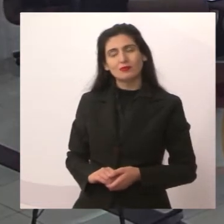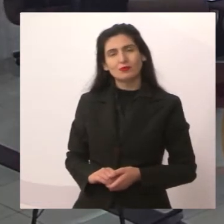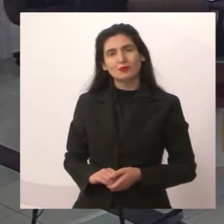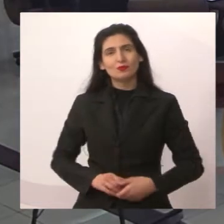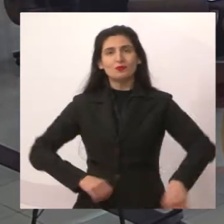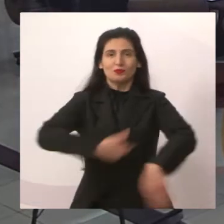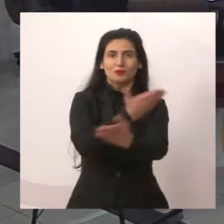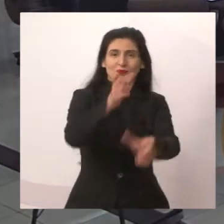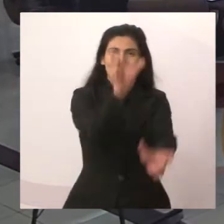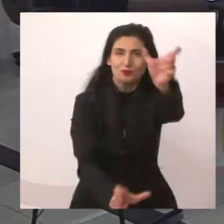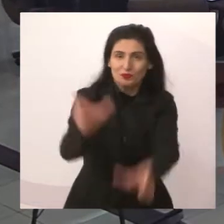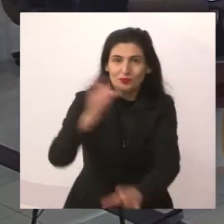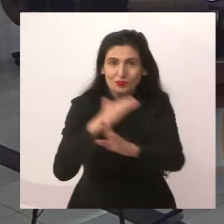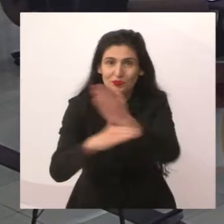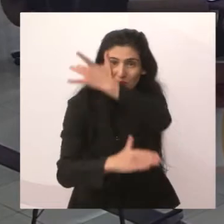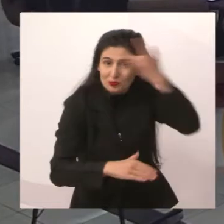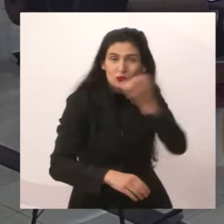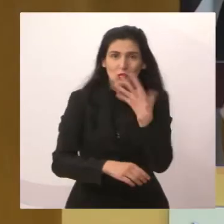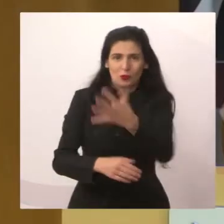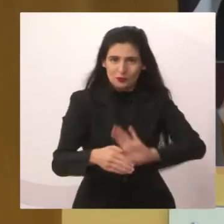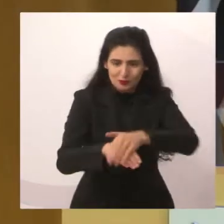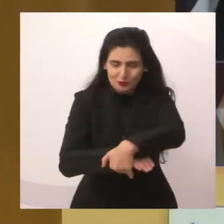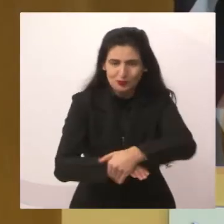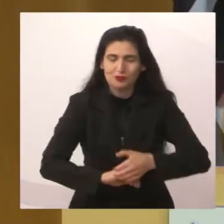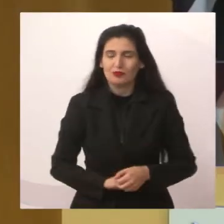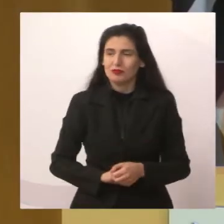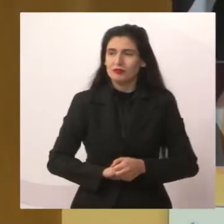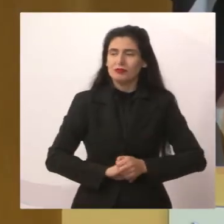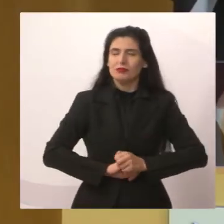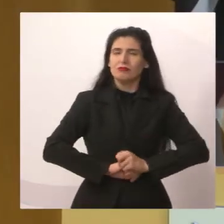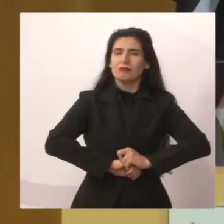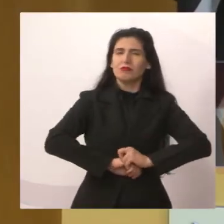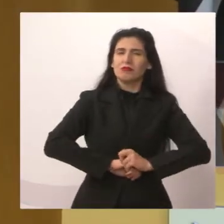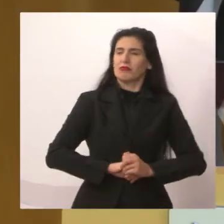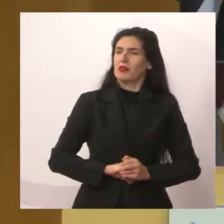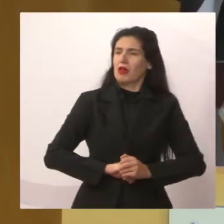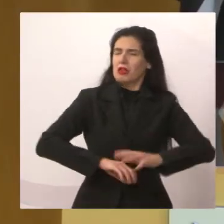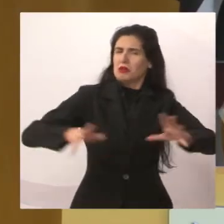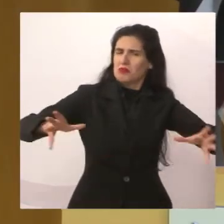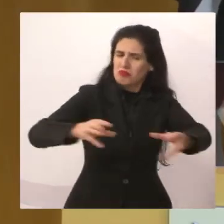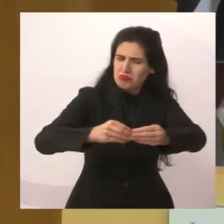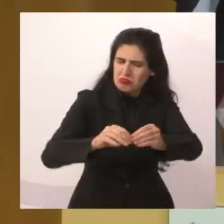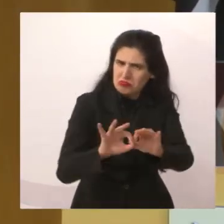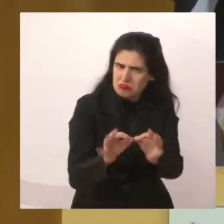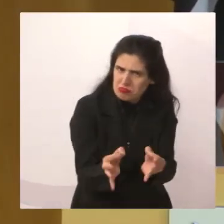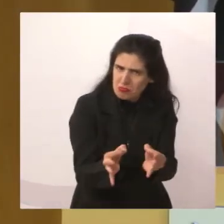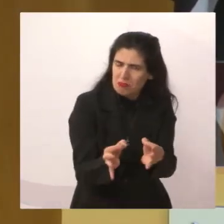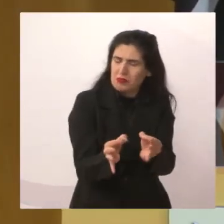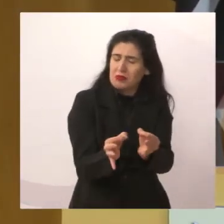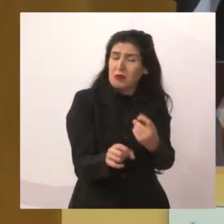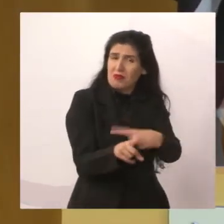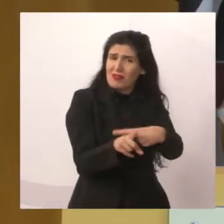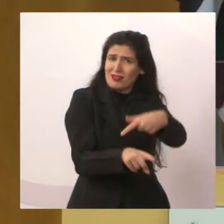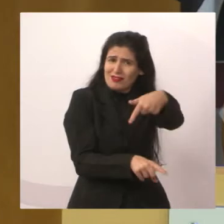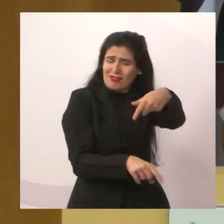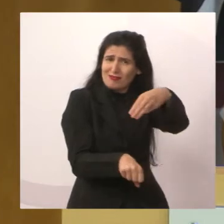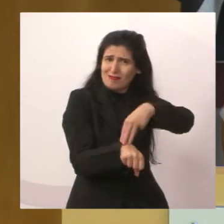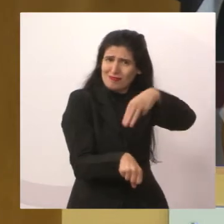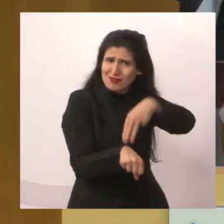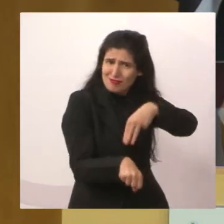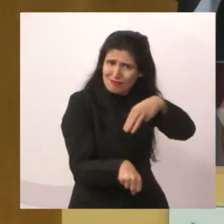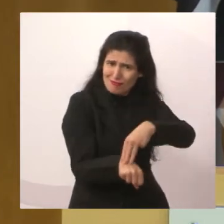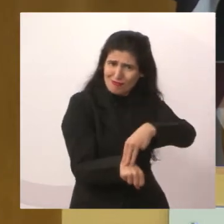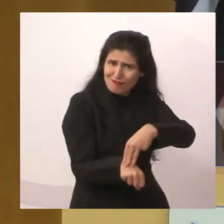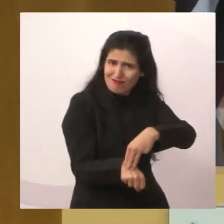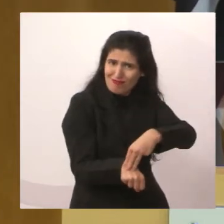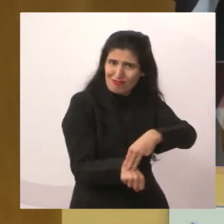Senhoras e senhores, boa noite a todos. Vou tentar ser bem sucinto, porque 7 minutos, de fato, não dá para a gente